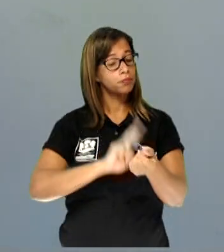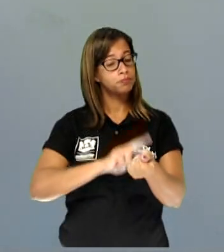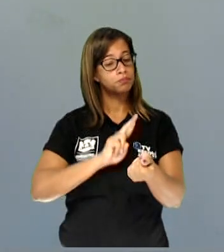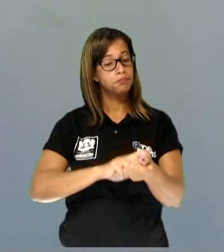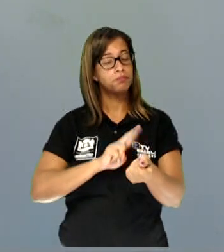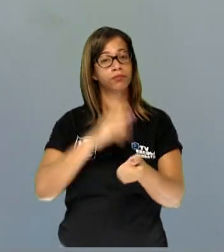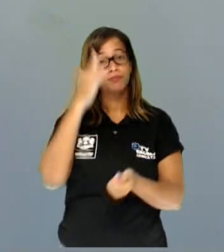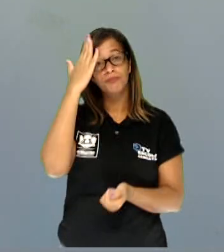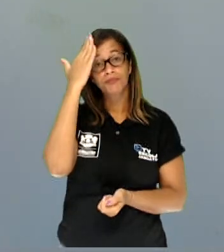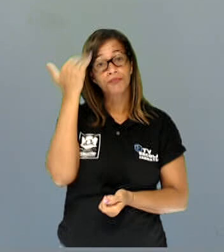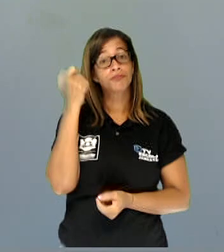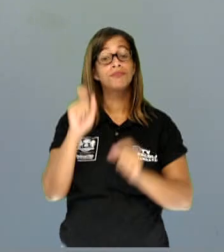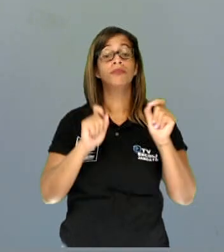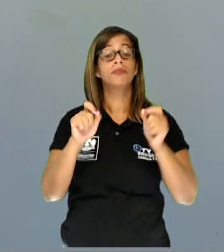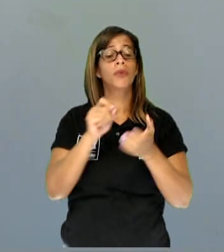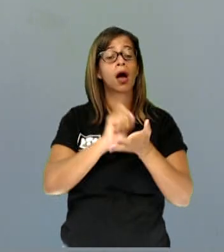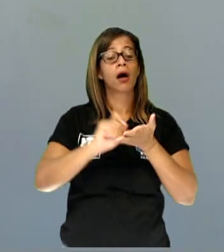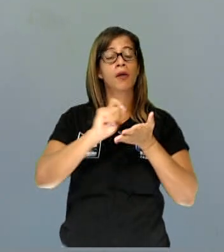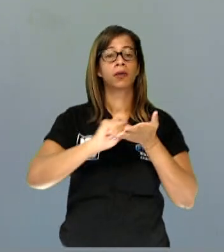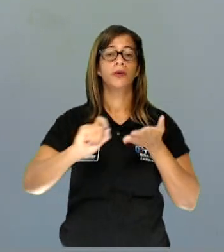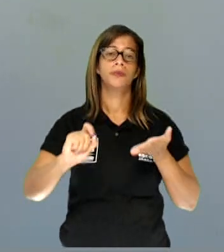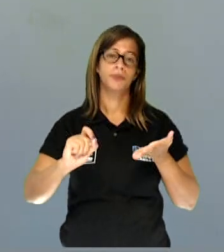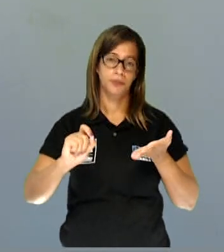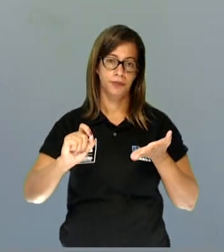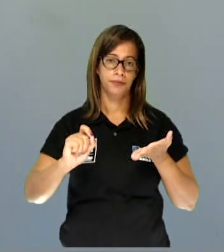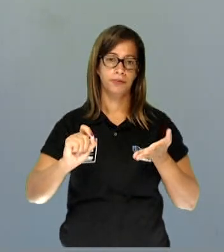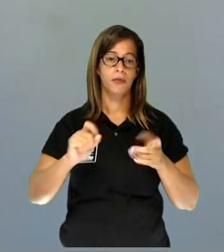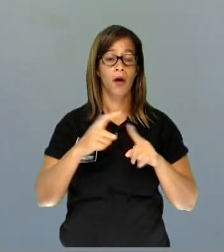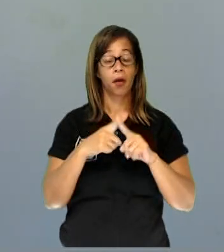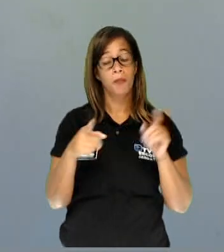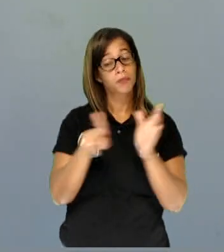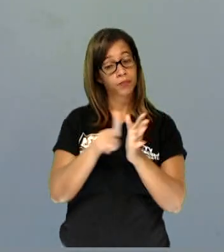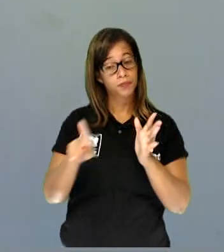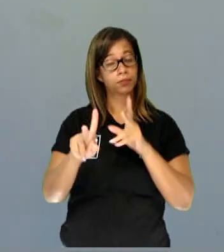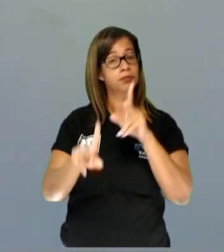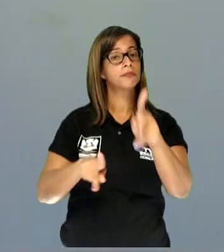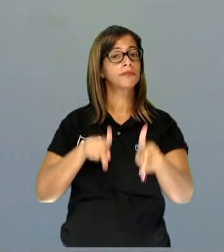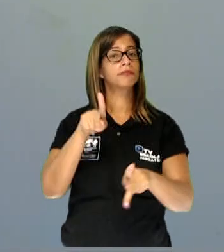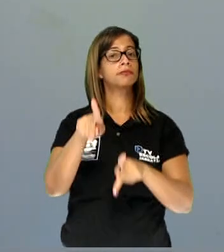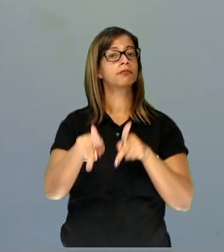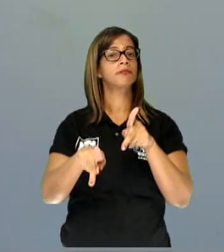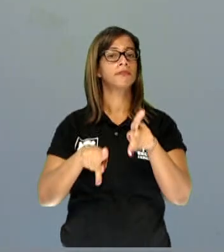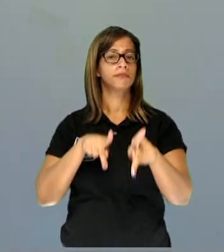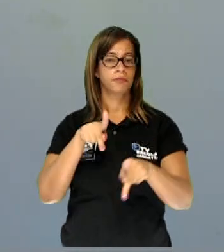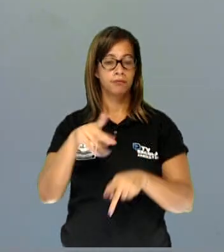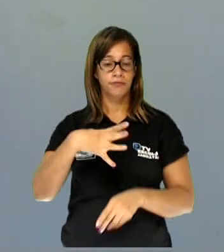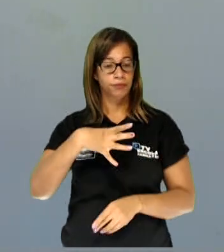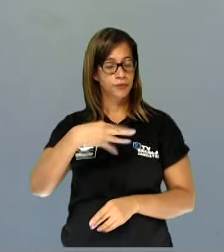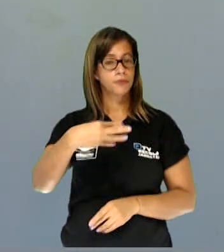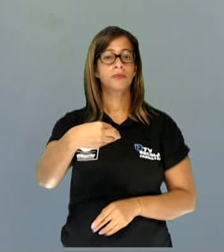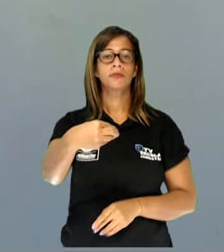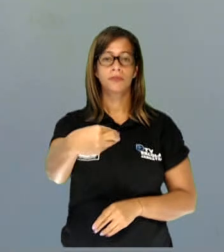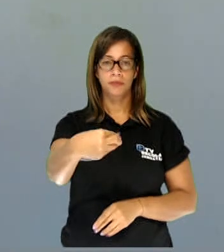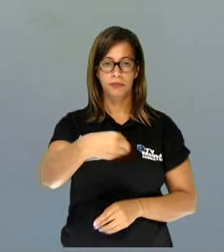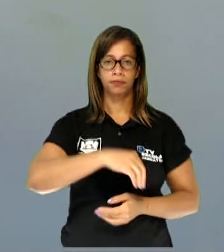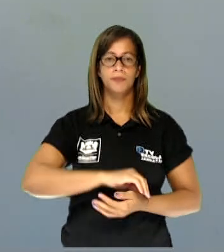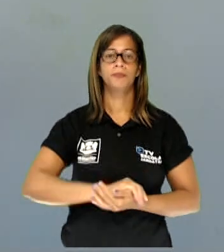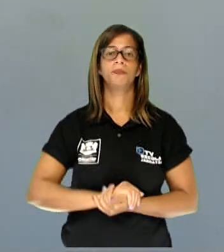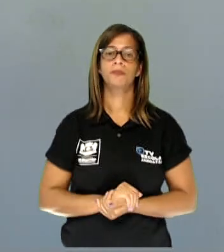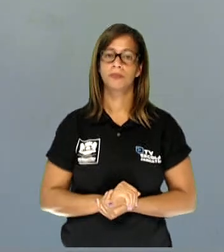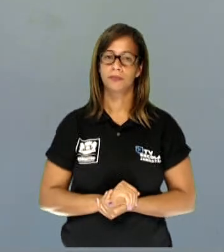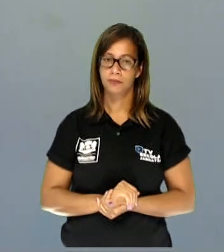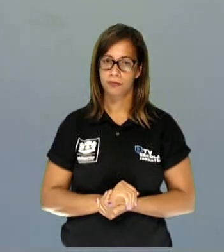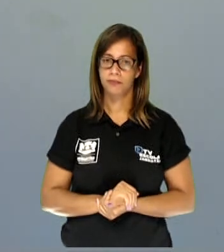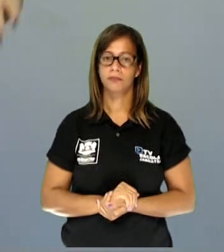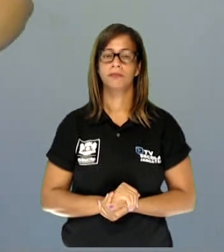é o autor, mas ela faz parte da tradição popular e é passada de gerações e gerações, ou seja, dos